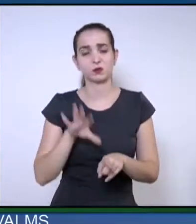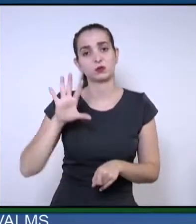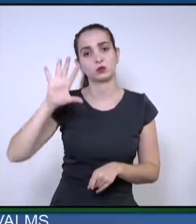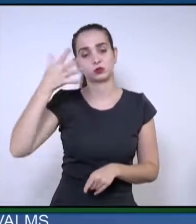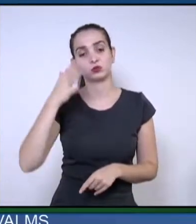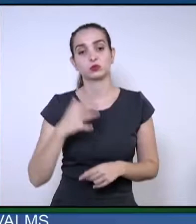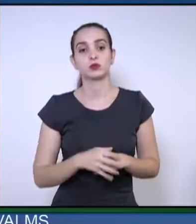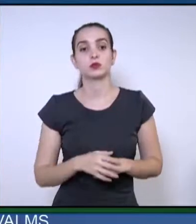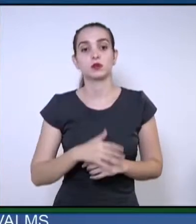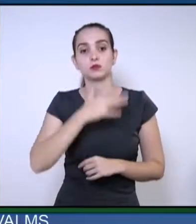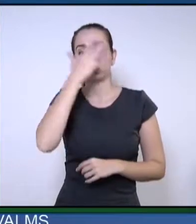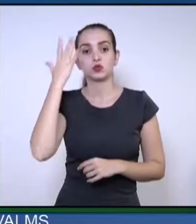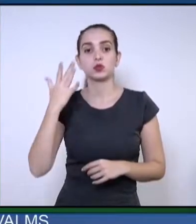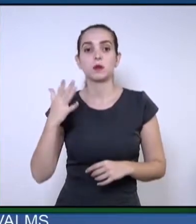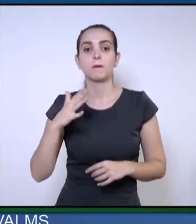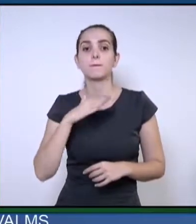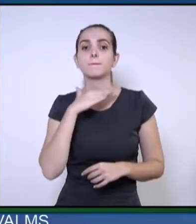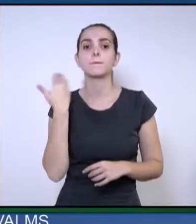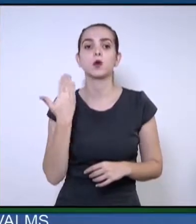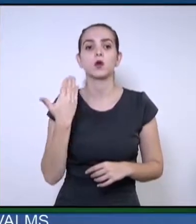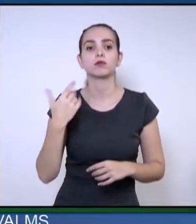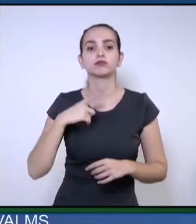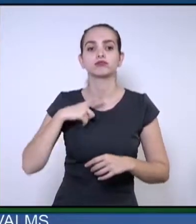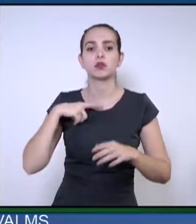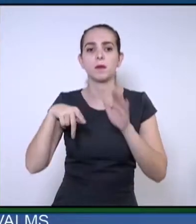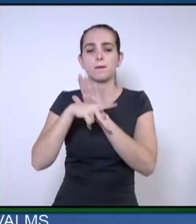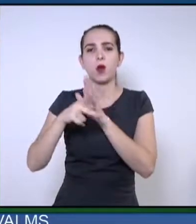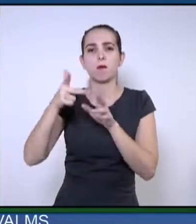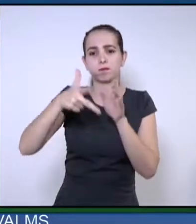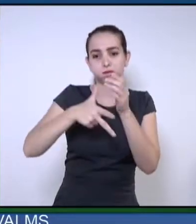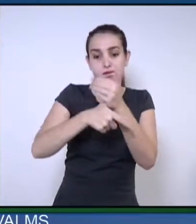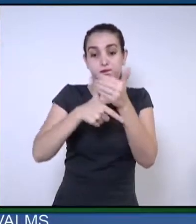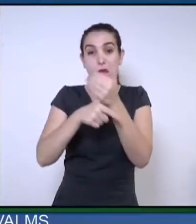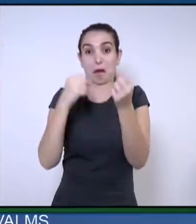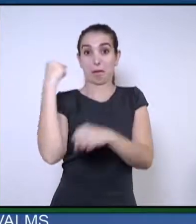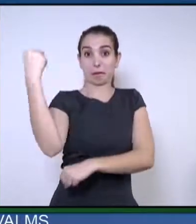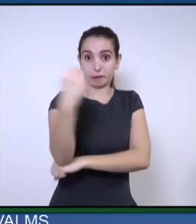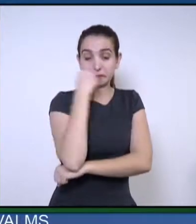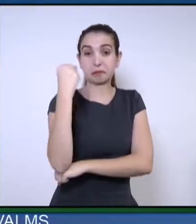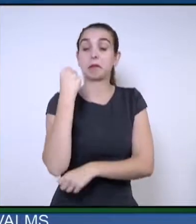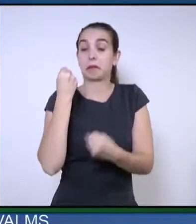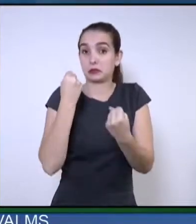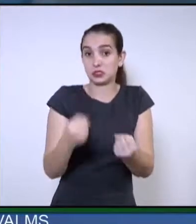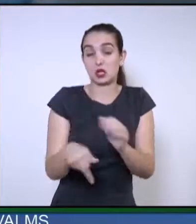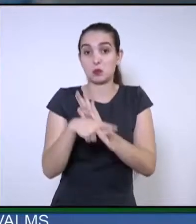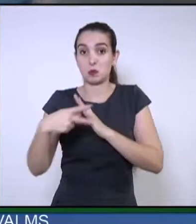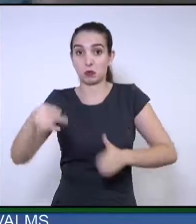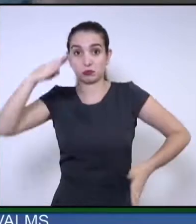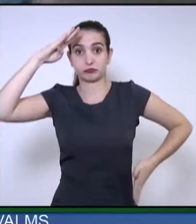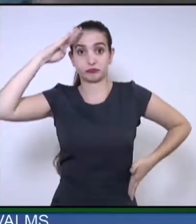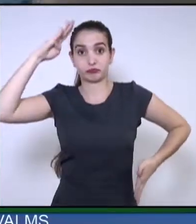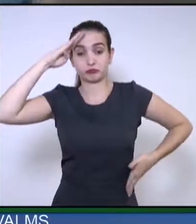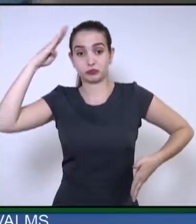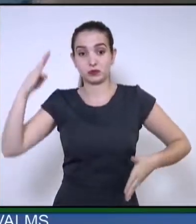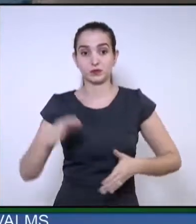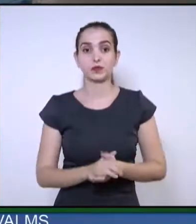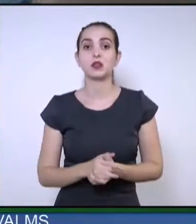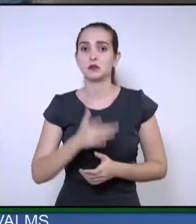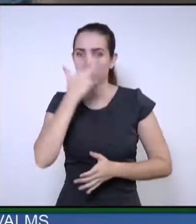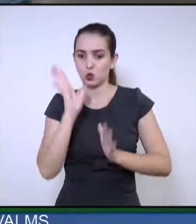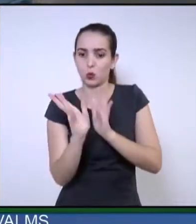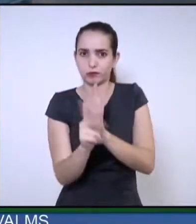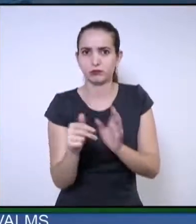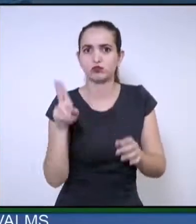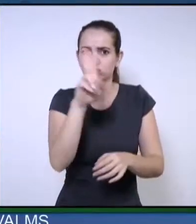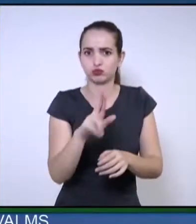com fuzil antiaéreo, com armas de uso privativo do Exército, que foram